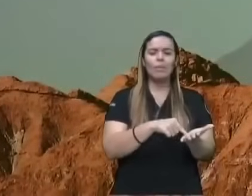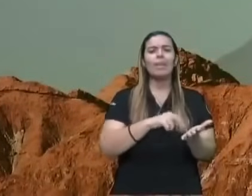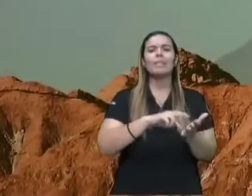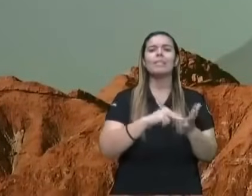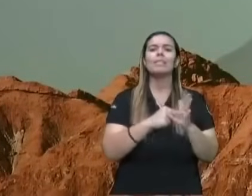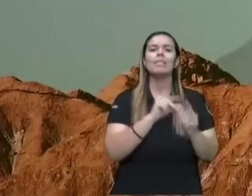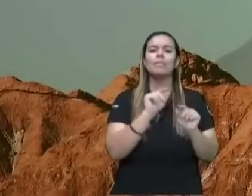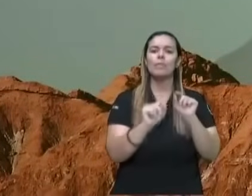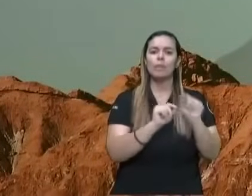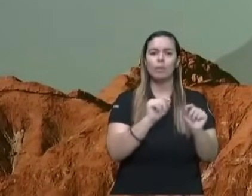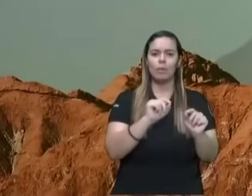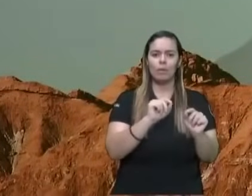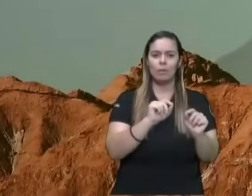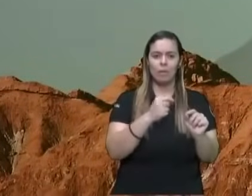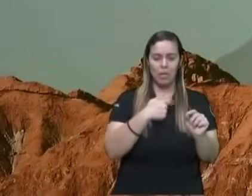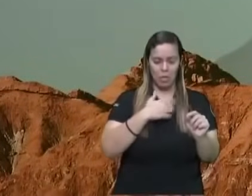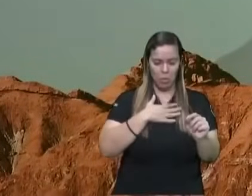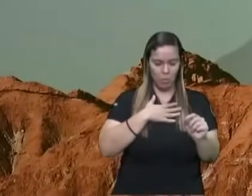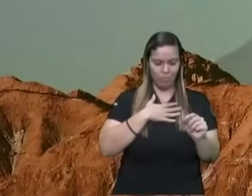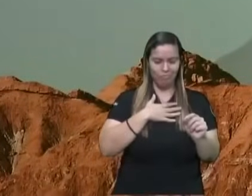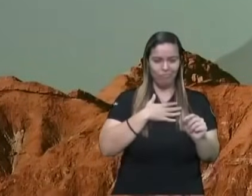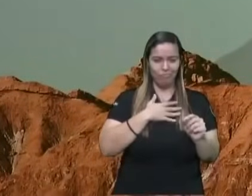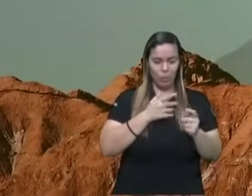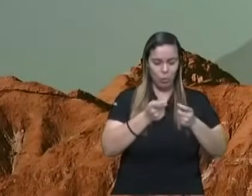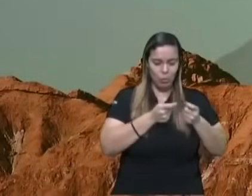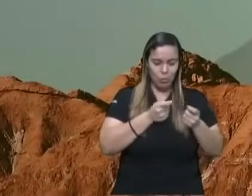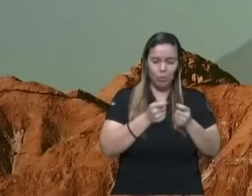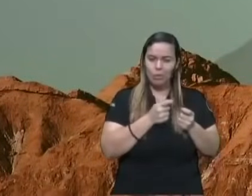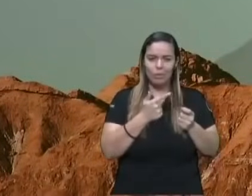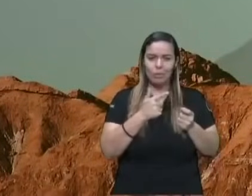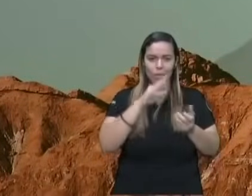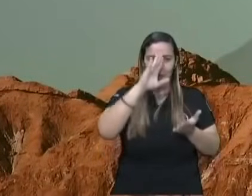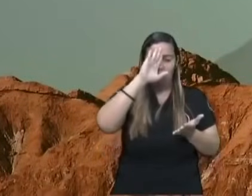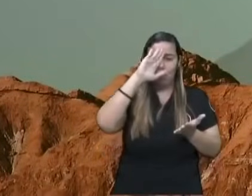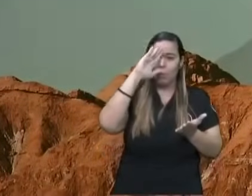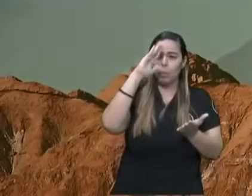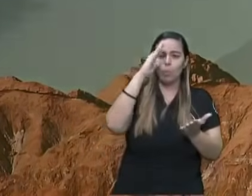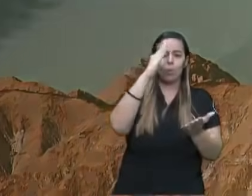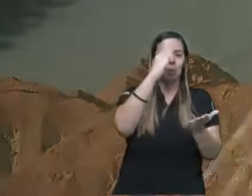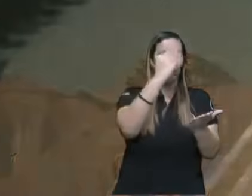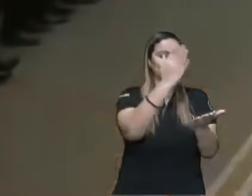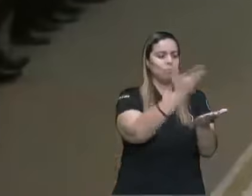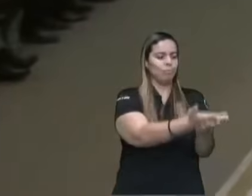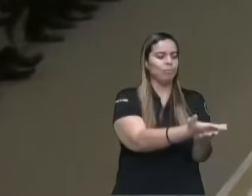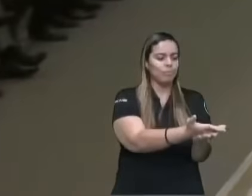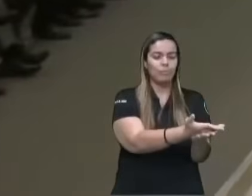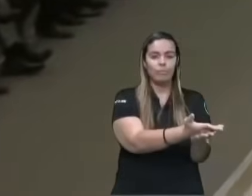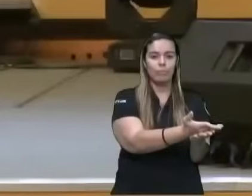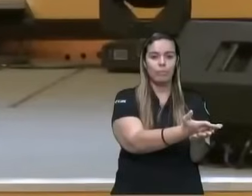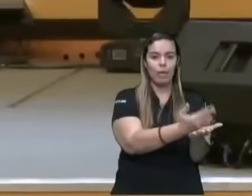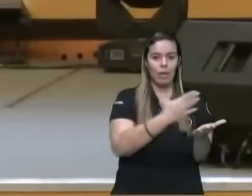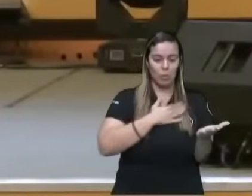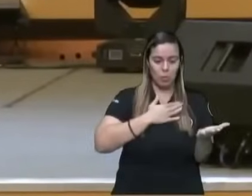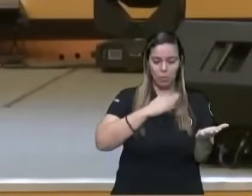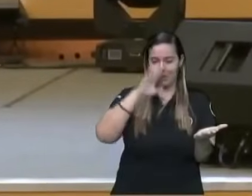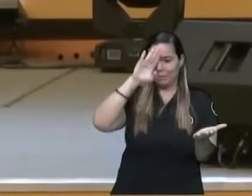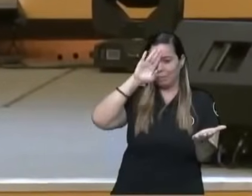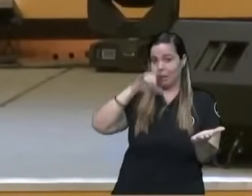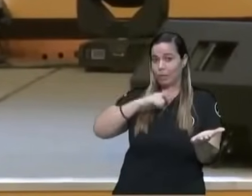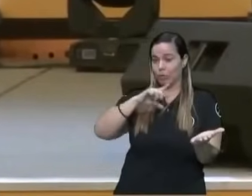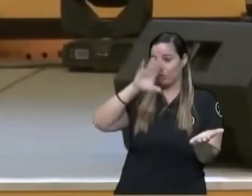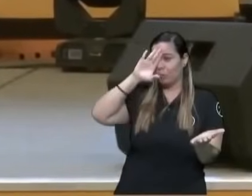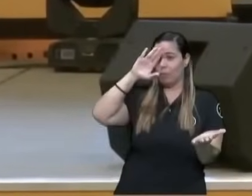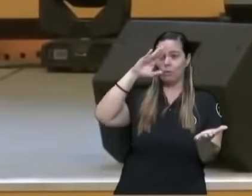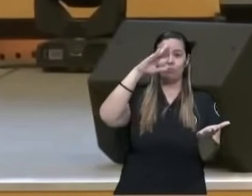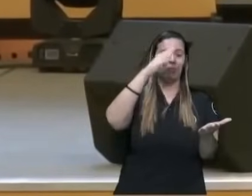significa que você perdeu o controle de alguma coisa e transferiu para alguém, não é? Ao transferir para alguém, você não tem mais